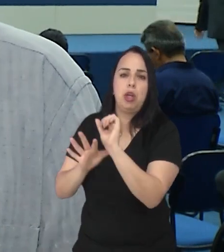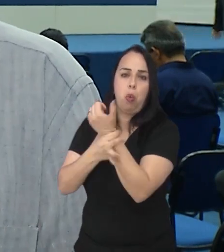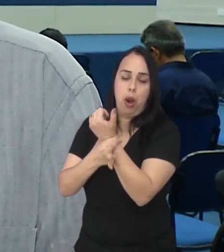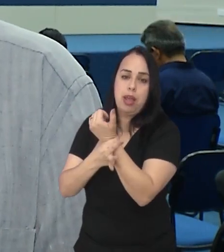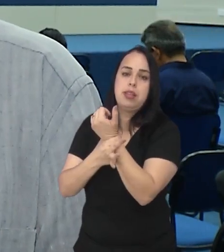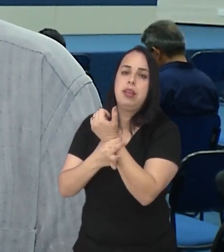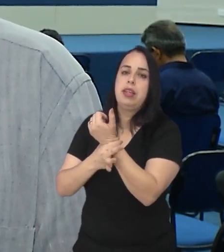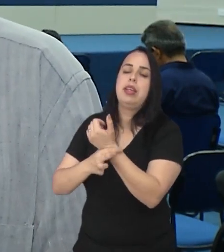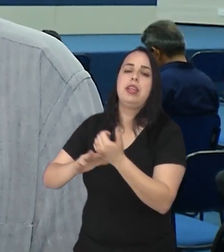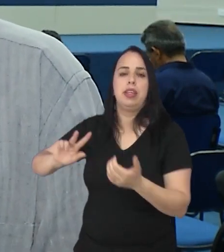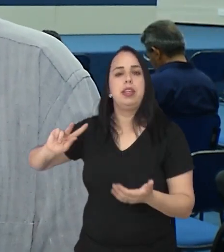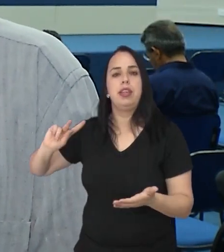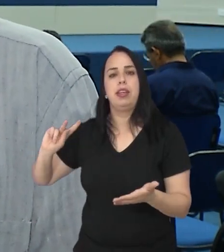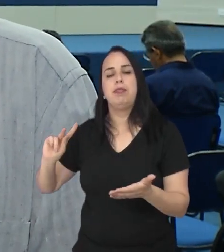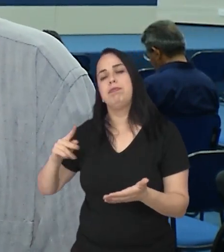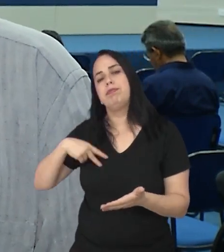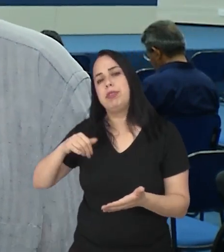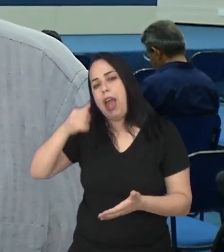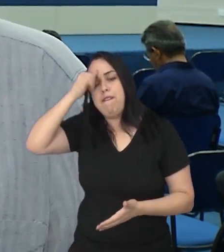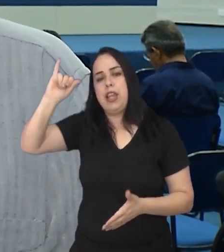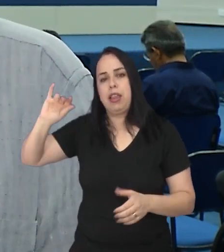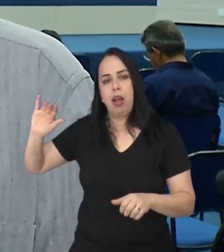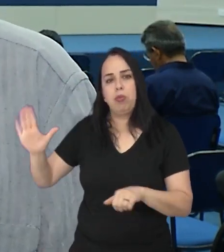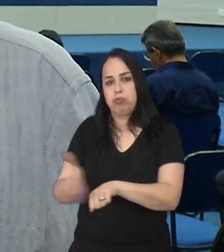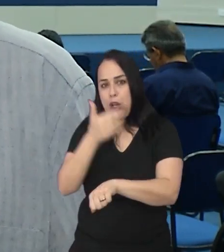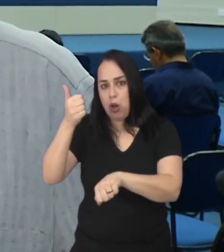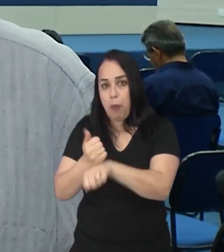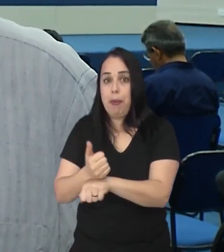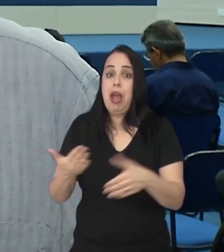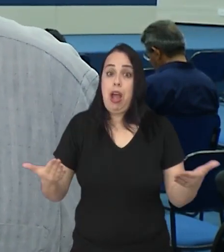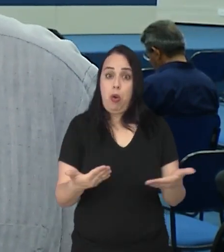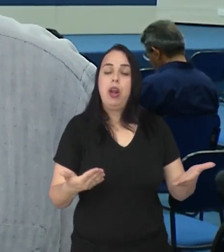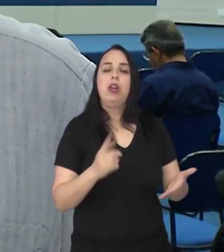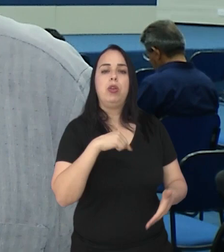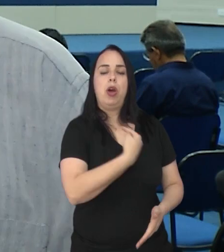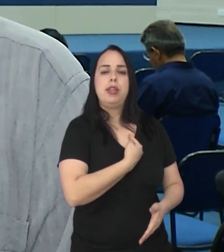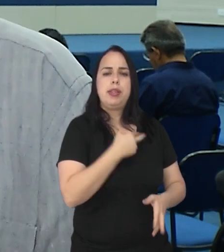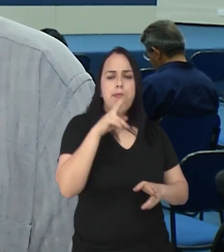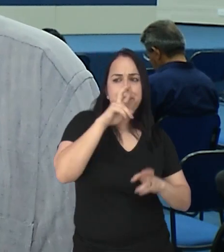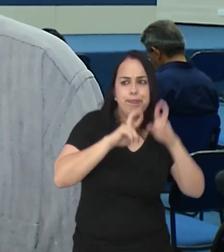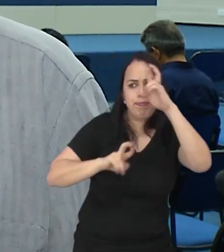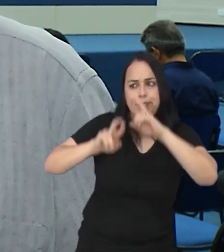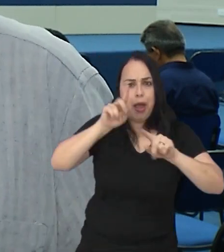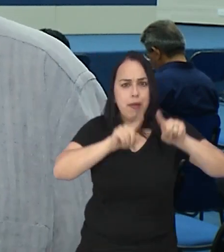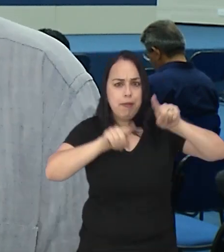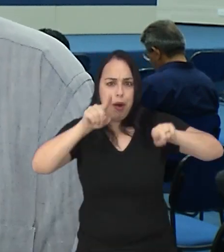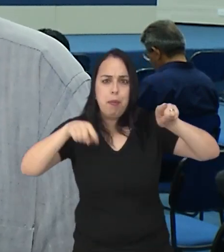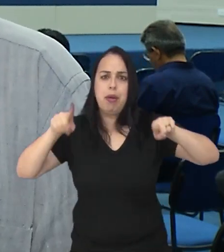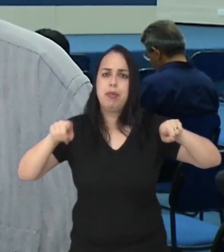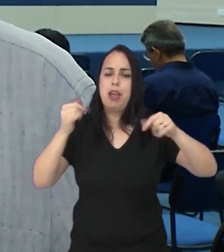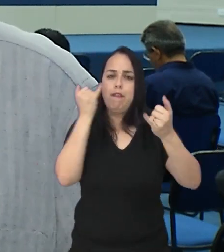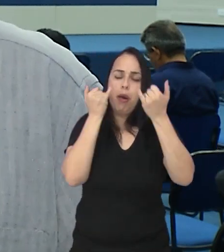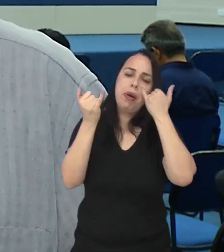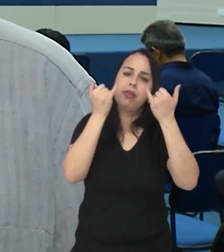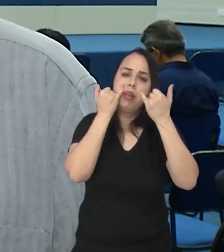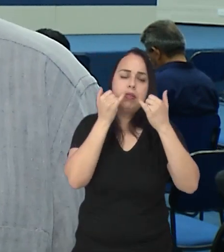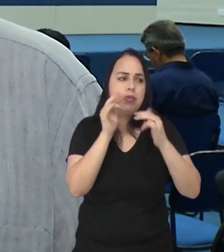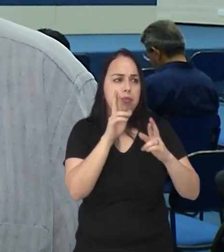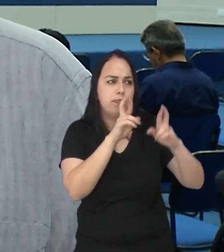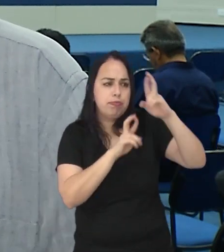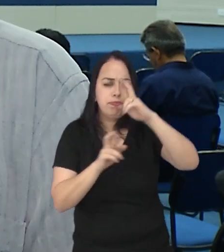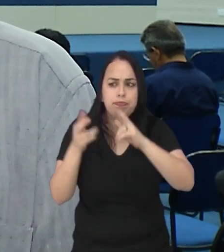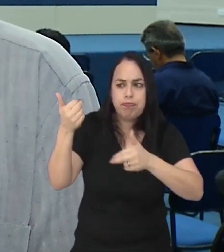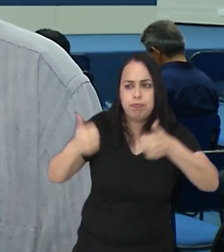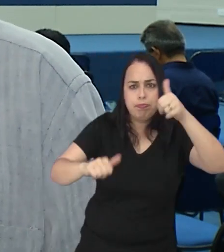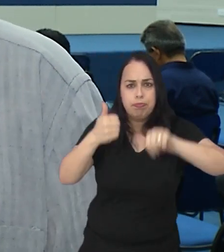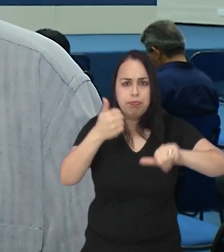para evitar fraude, em que o nosso fiscal pode acessar dados, agora sim, dados informatizados e poder fazer uma análise de